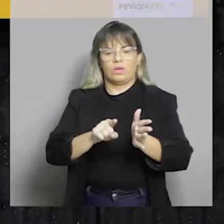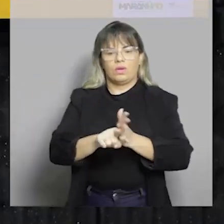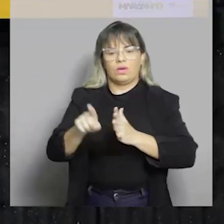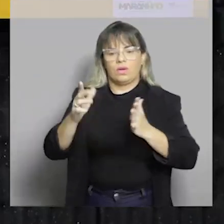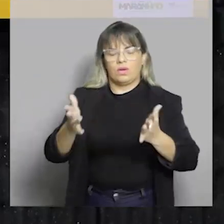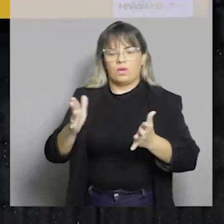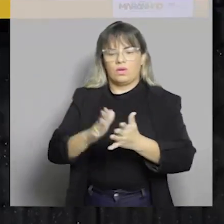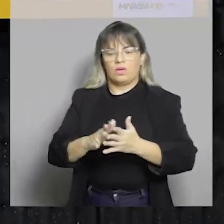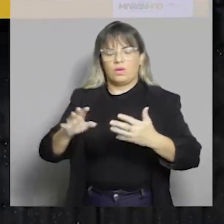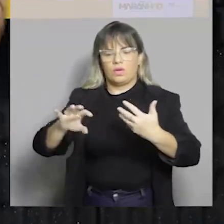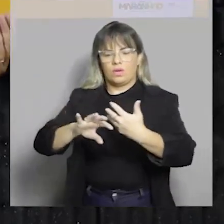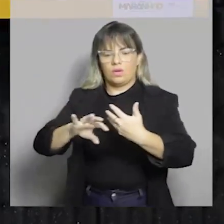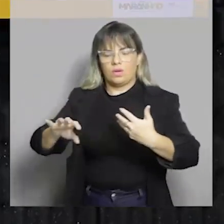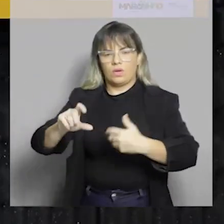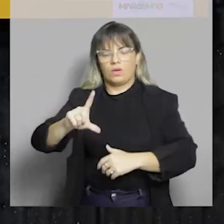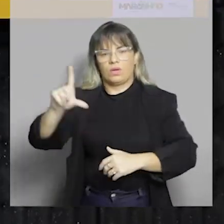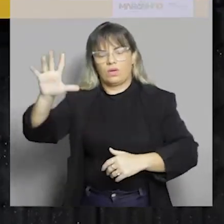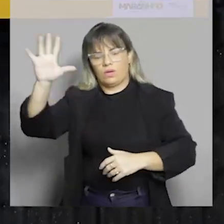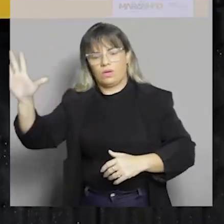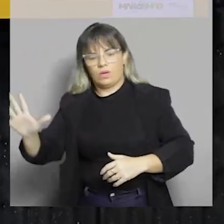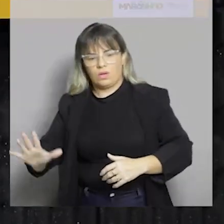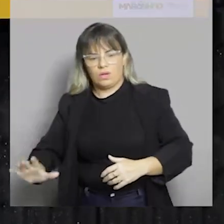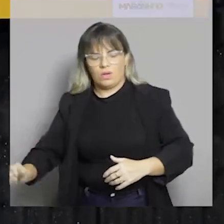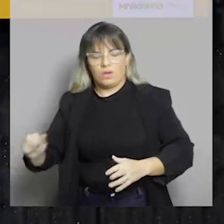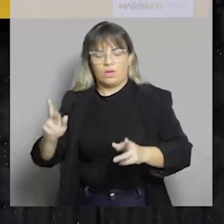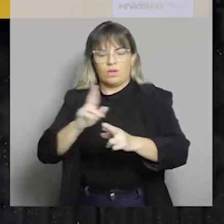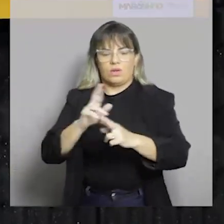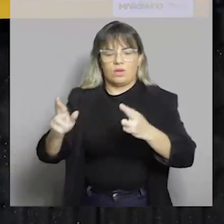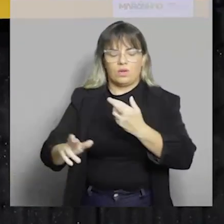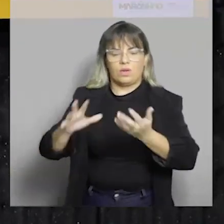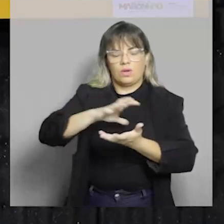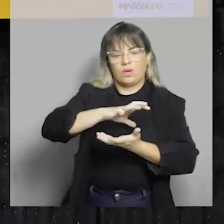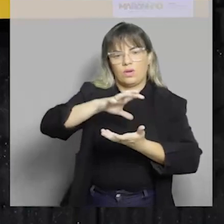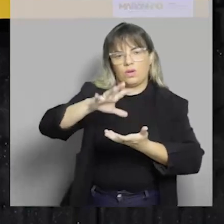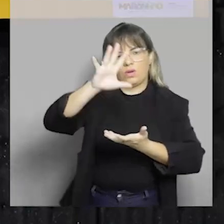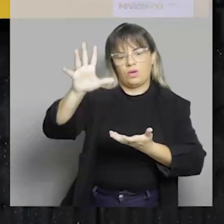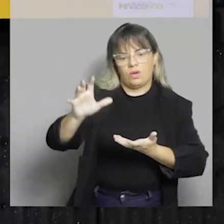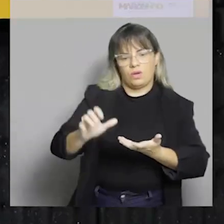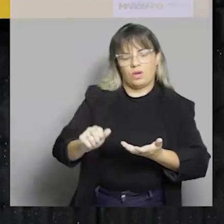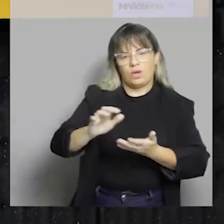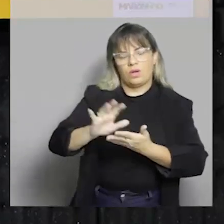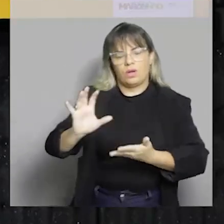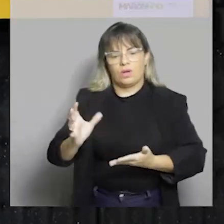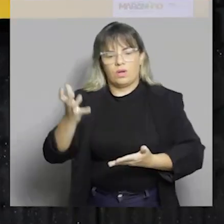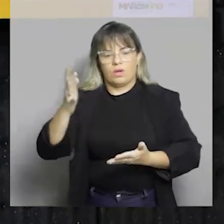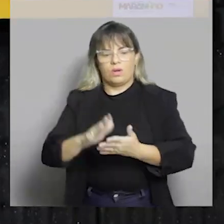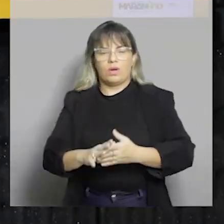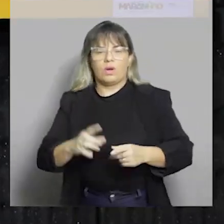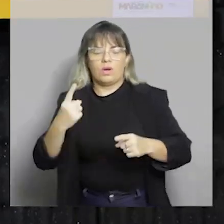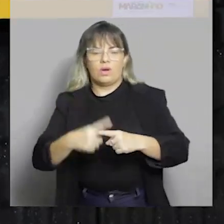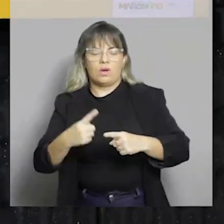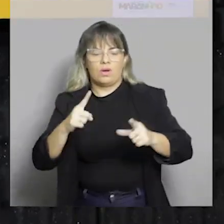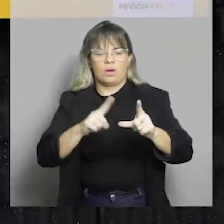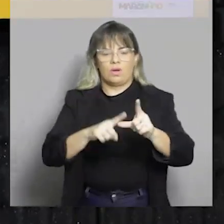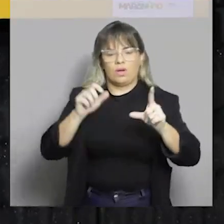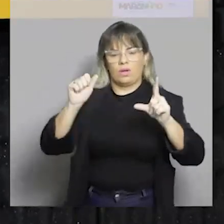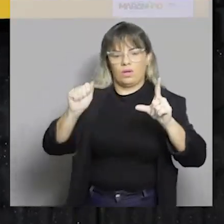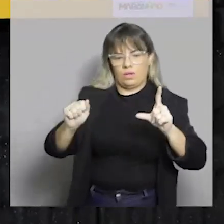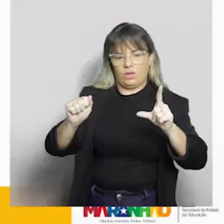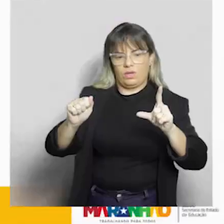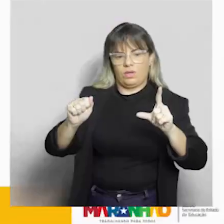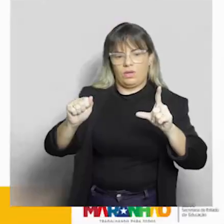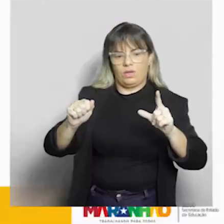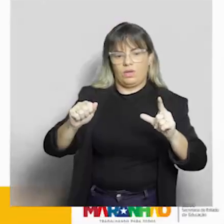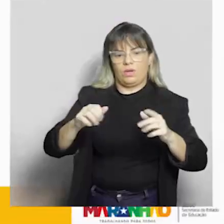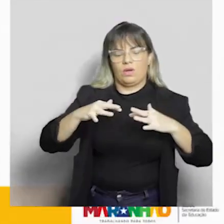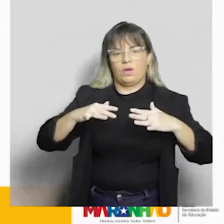a separação do chifre da África, né, em relação ao continente africano, ele ocorre por quê? Pela movimentação das placas tectônicas